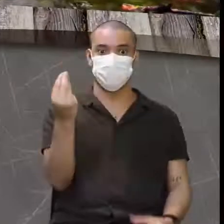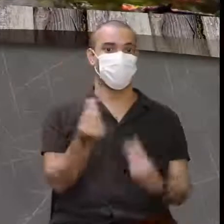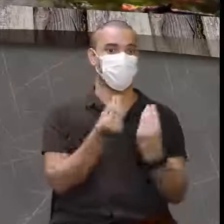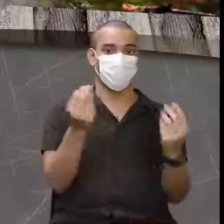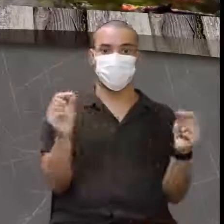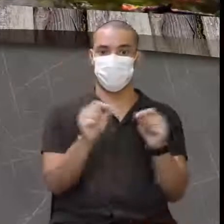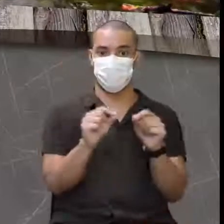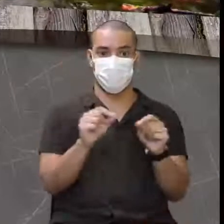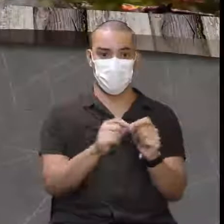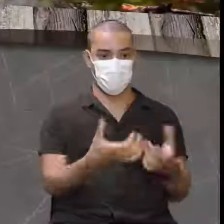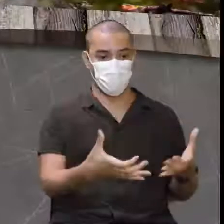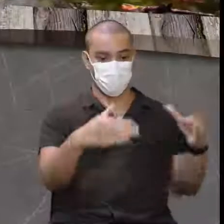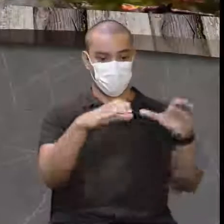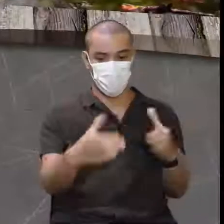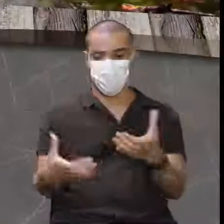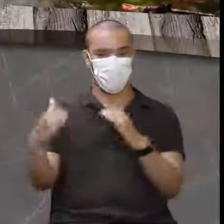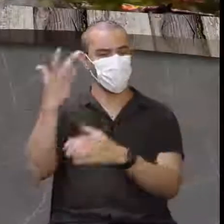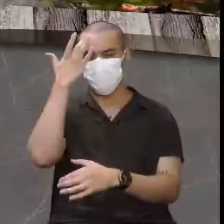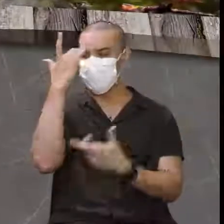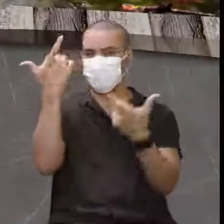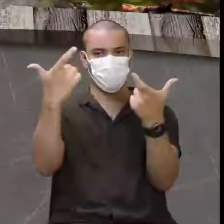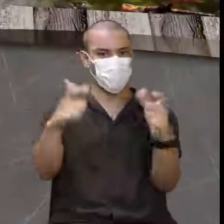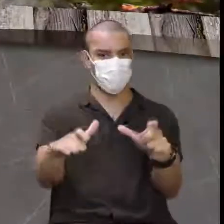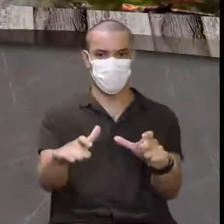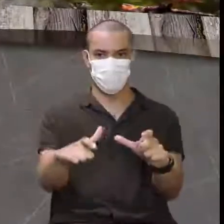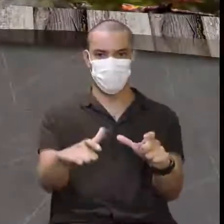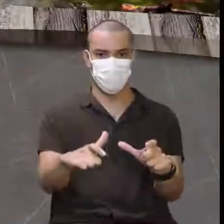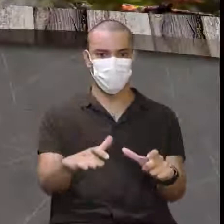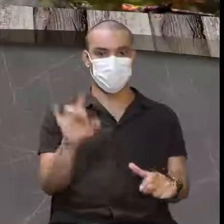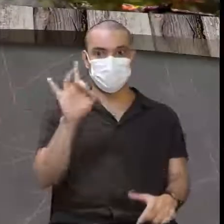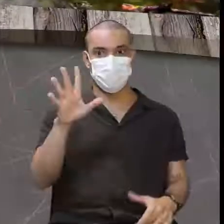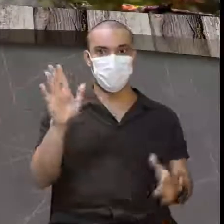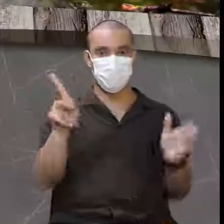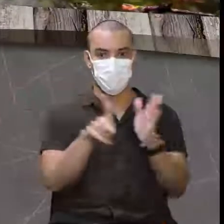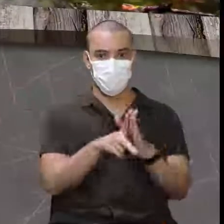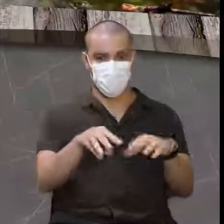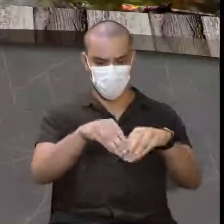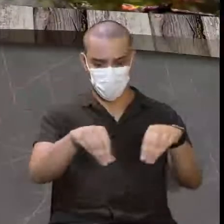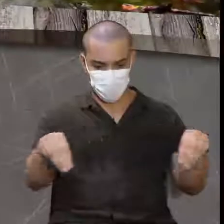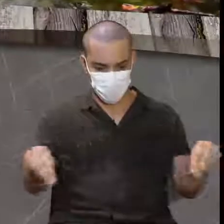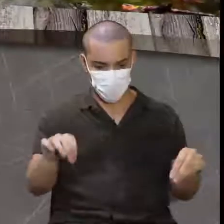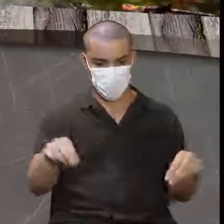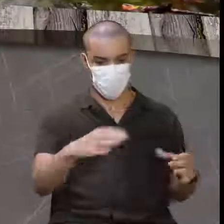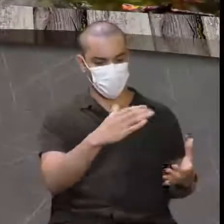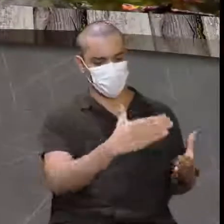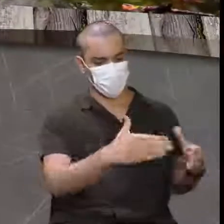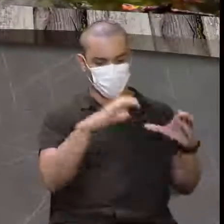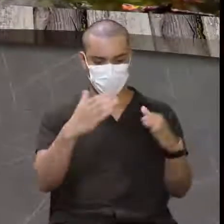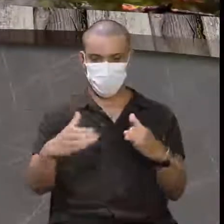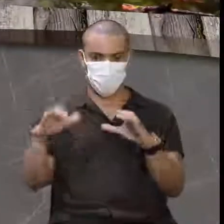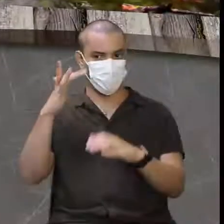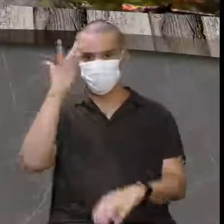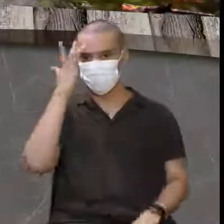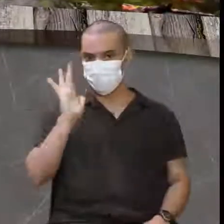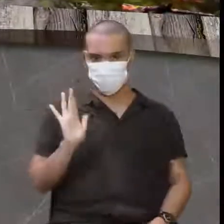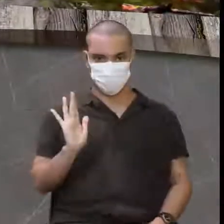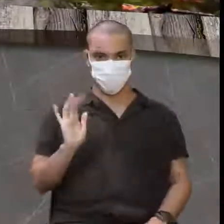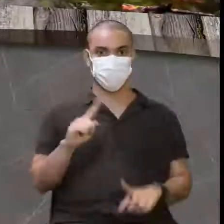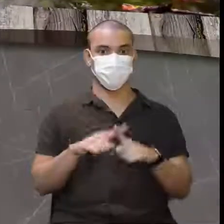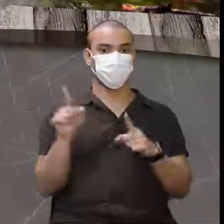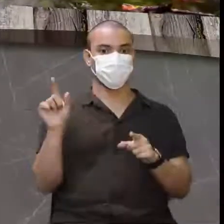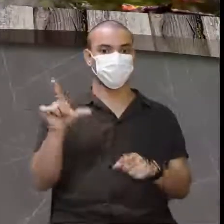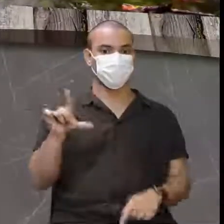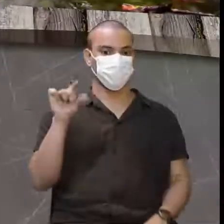né, onde ele colocava, se era realmente diretamente no solo, se era dentro de vasos, mas enfim, ele